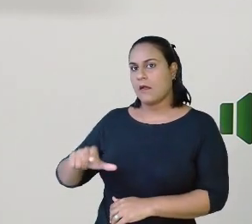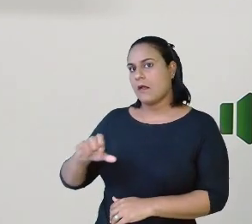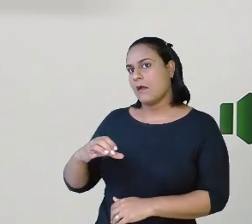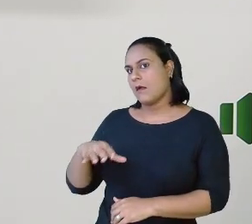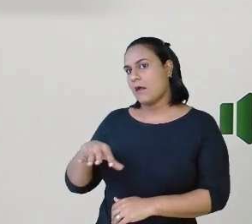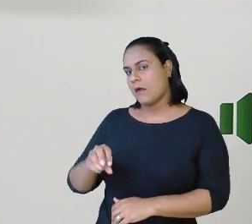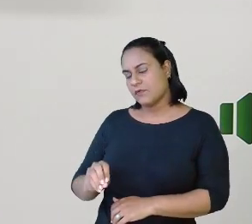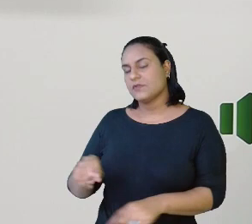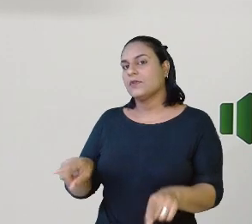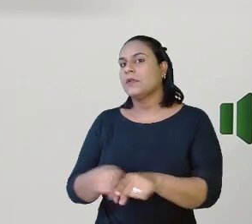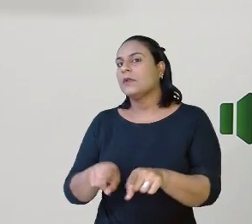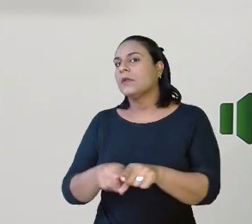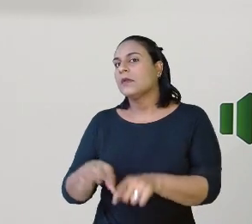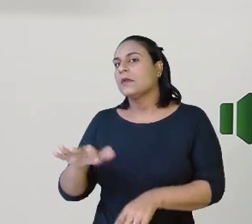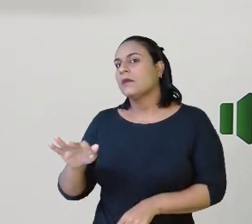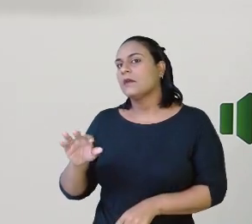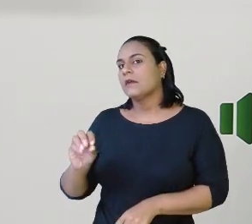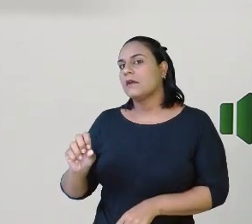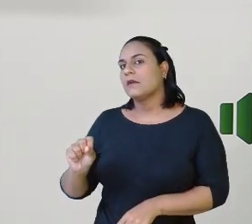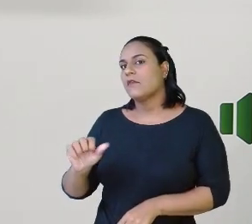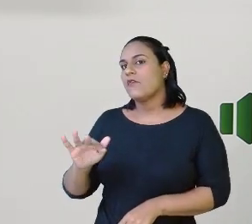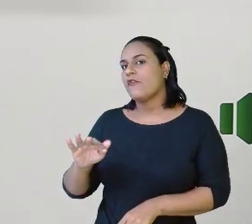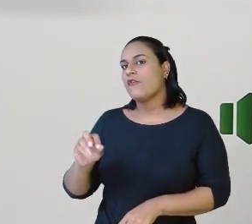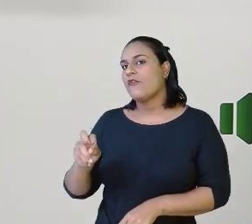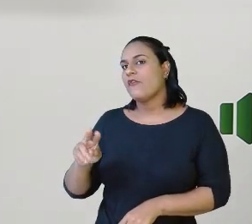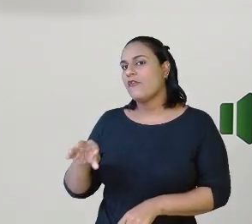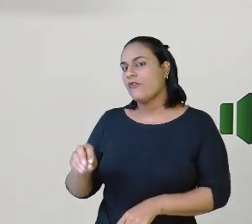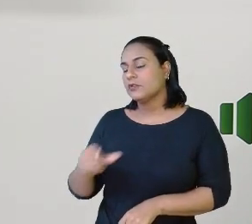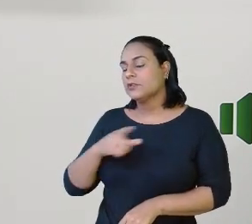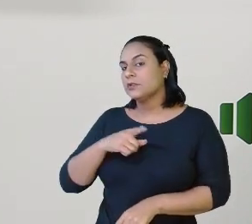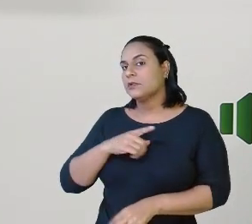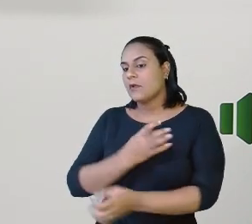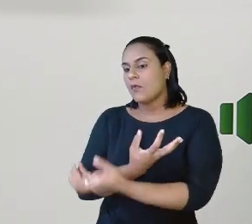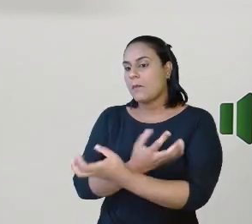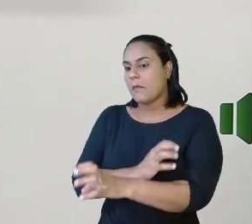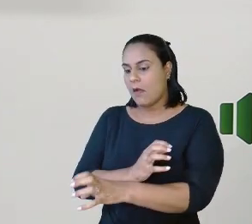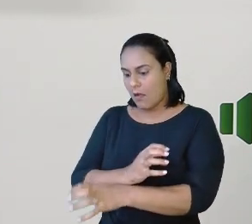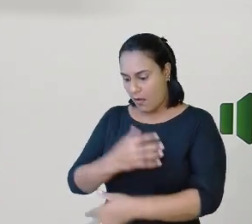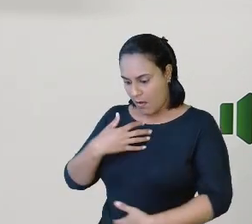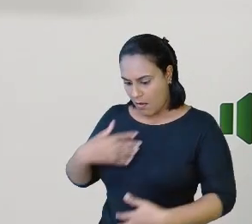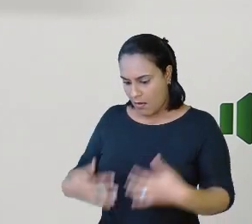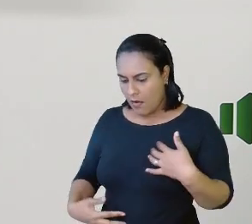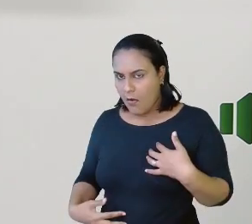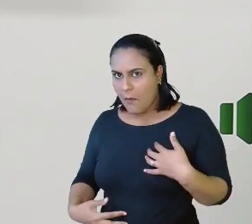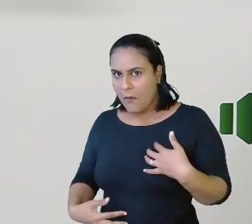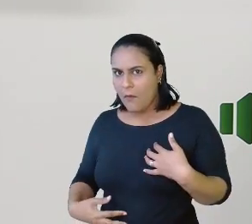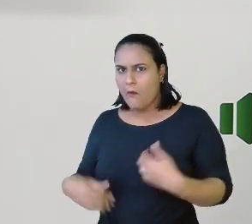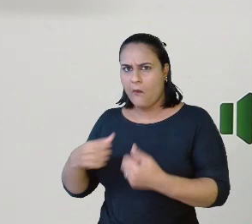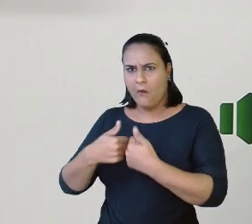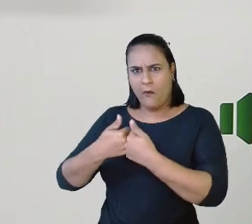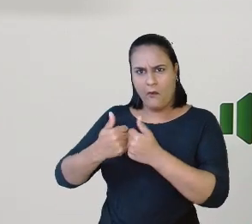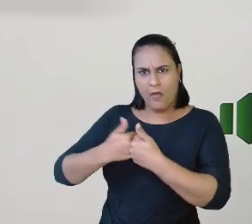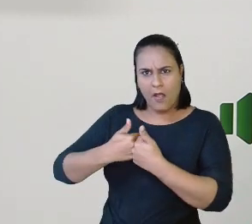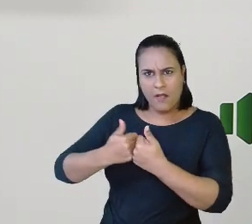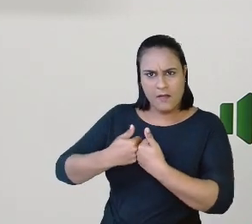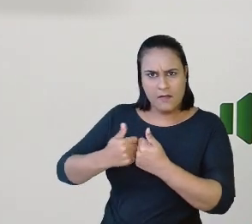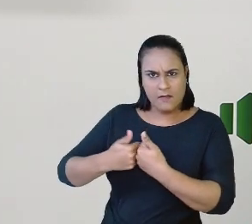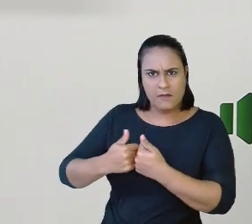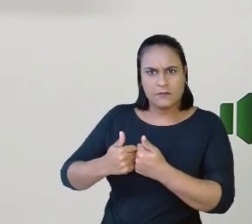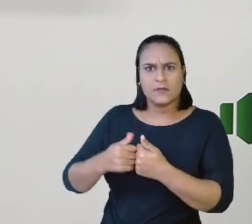fósforo. Exatamente. Então, nós temos um sistema esquelético constituído por ossos,